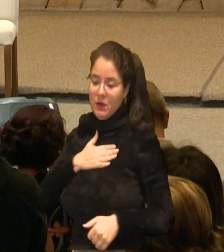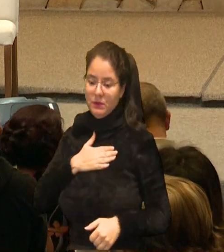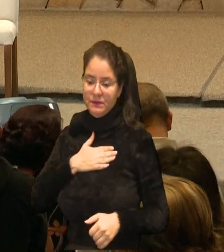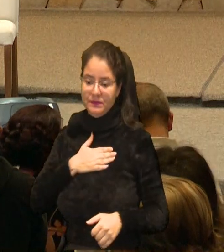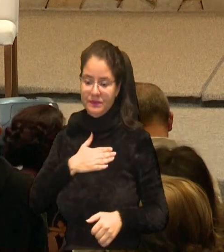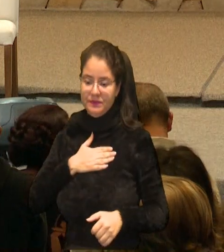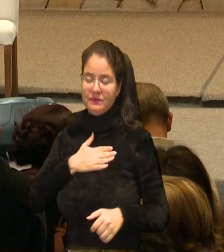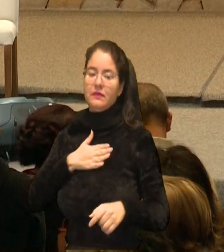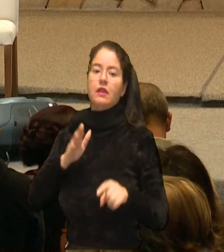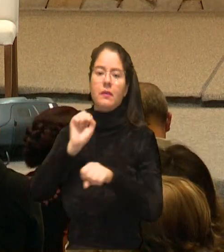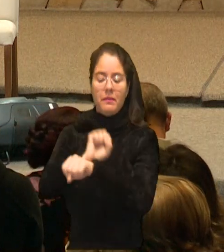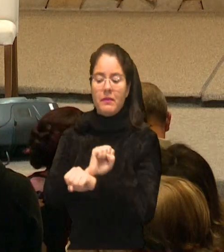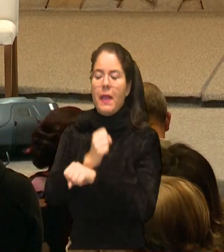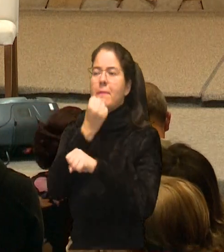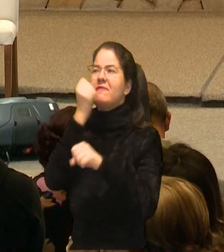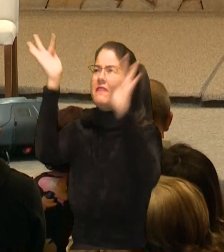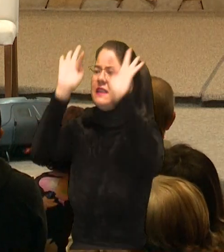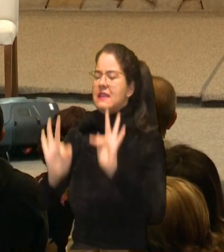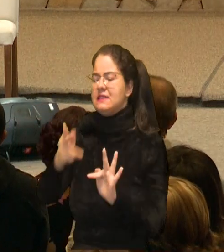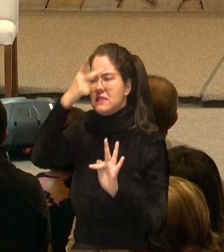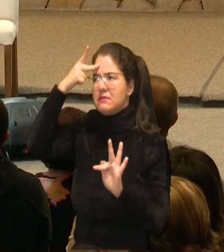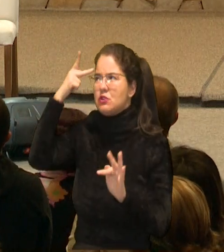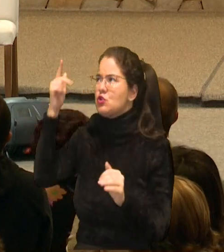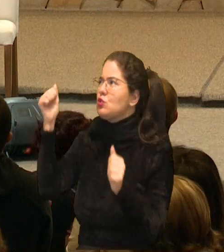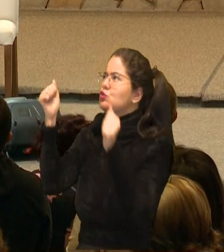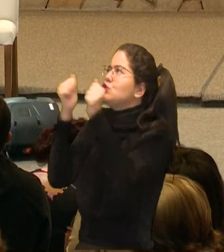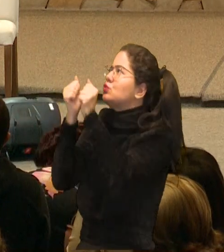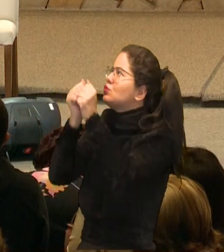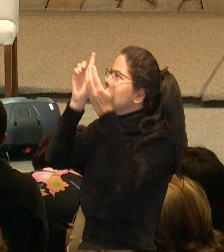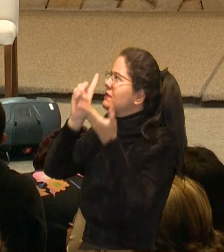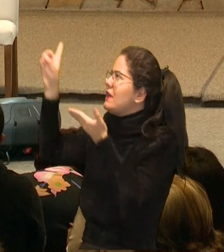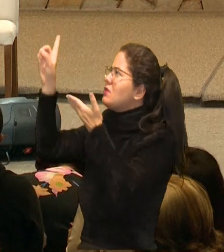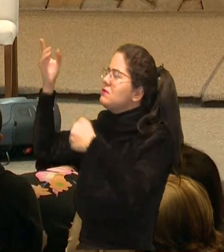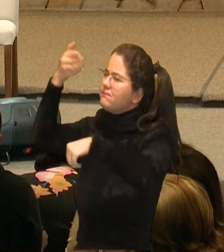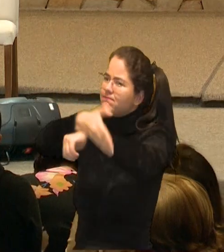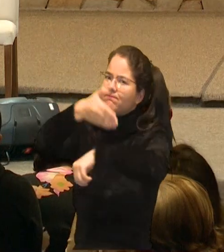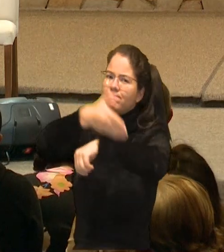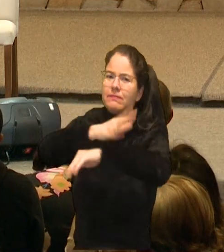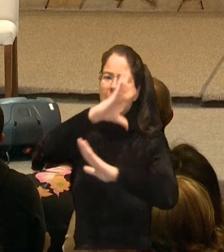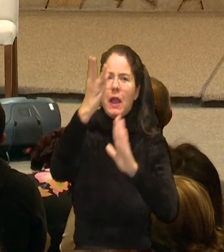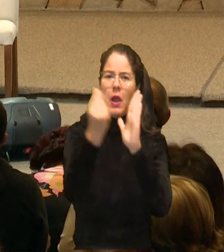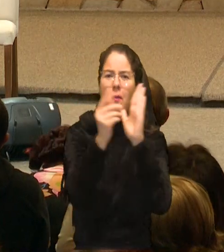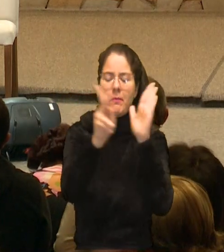Bem-aventurados os que habitam em tua casa, louvam-te perpetuamente.